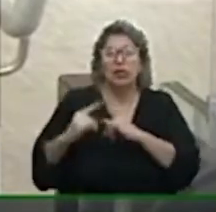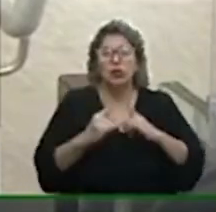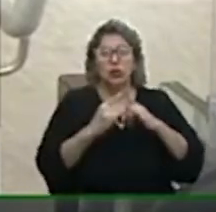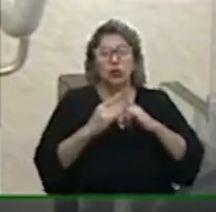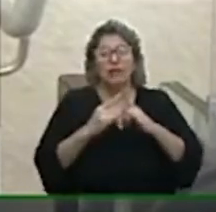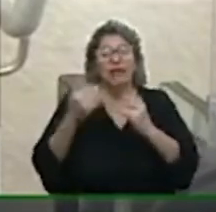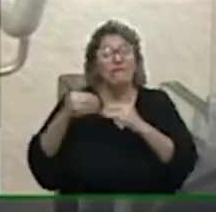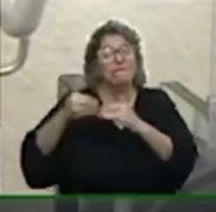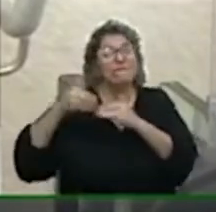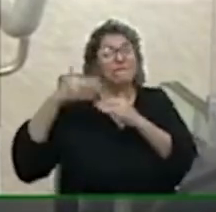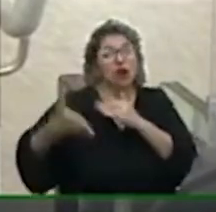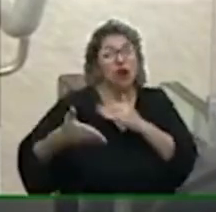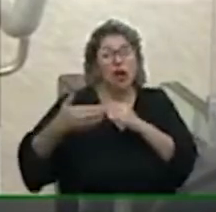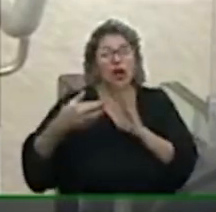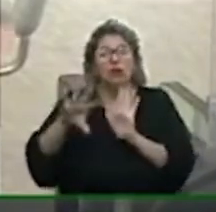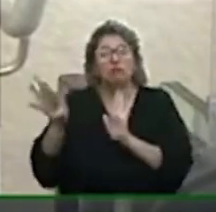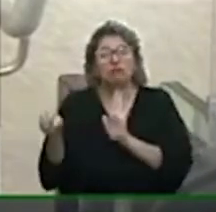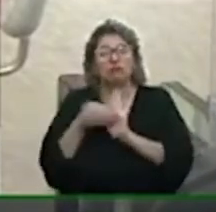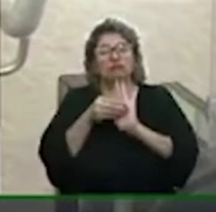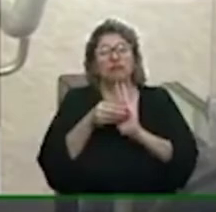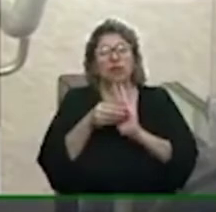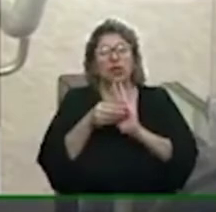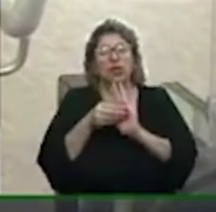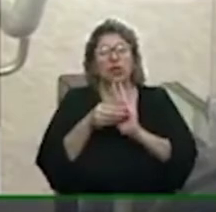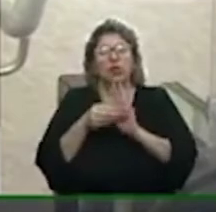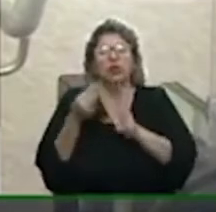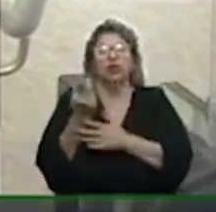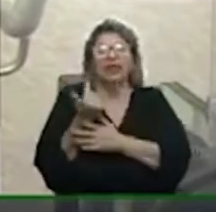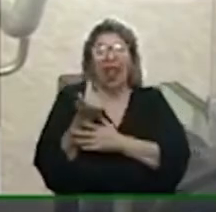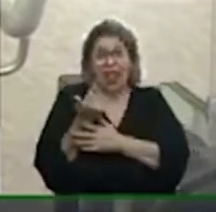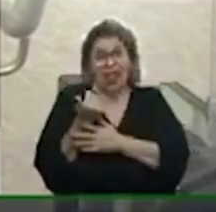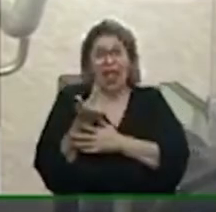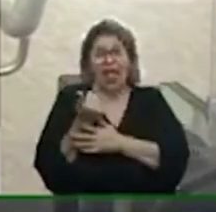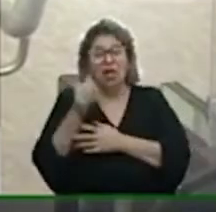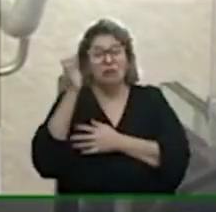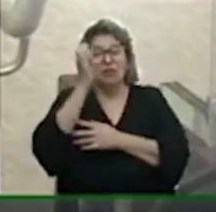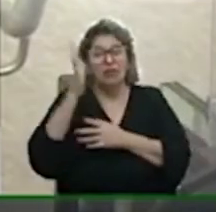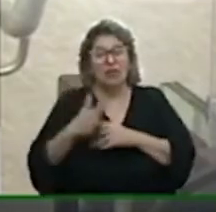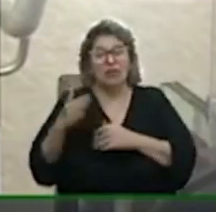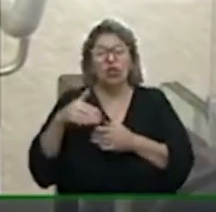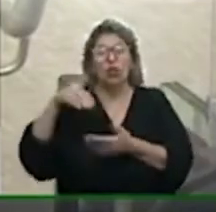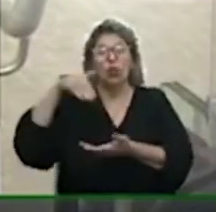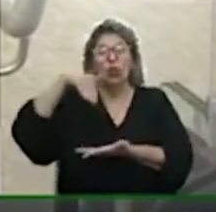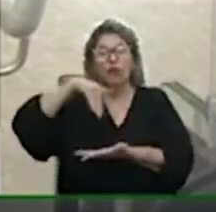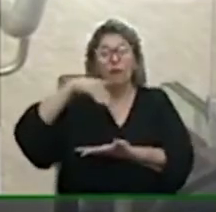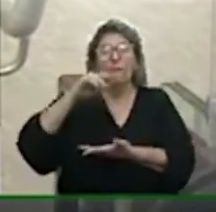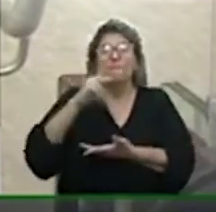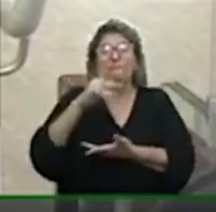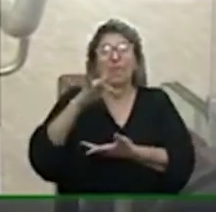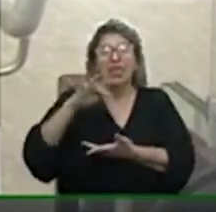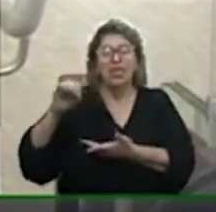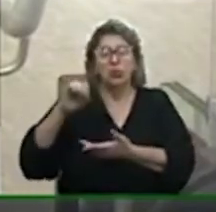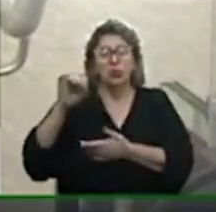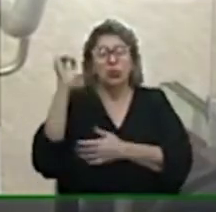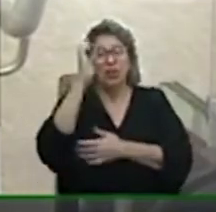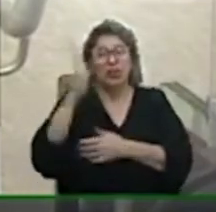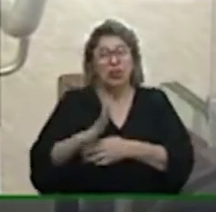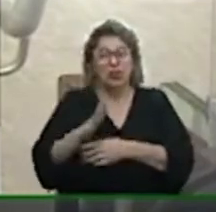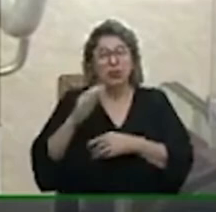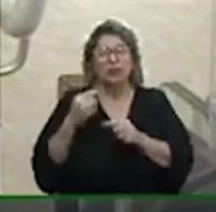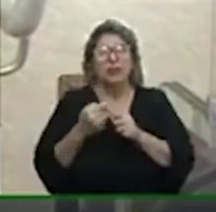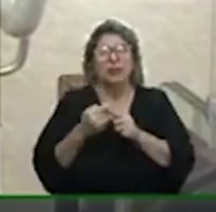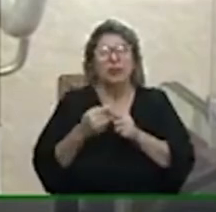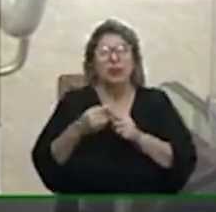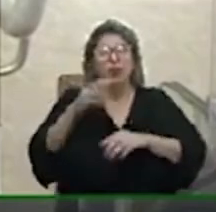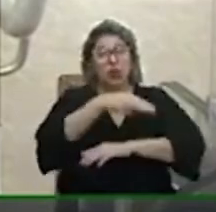ficaram fora da reposição do piso Nacional aliás é a primeira vez que funcionários de escola